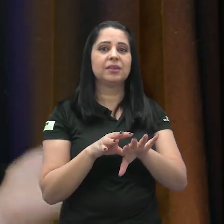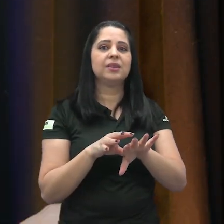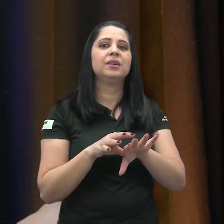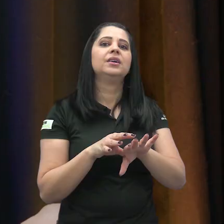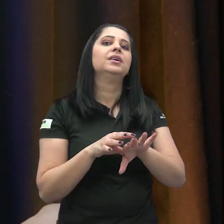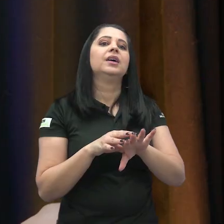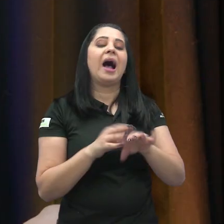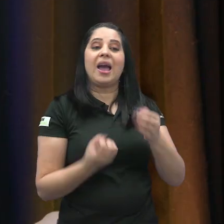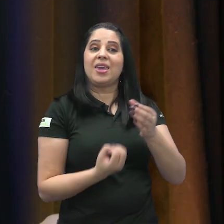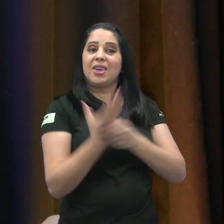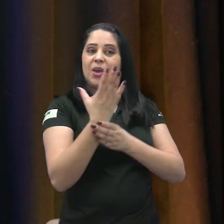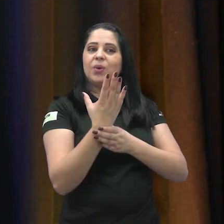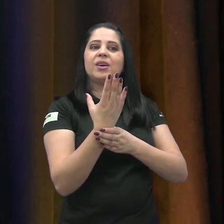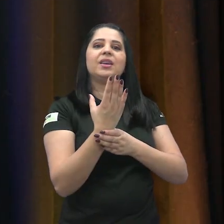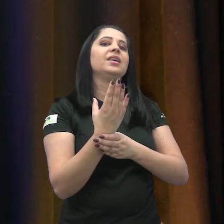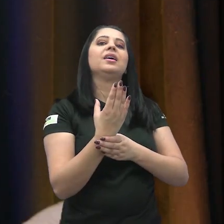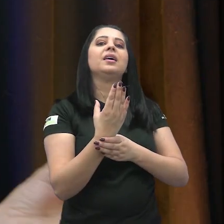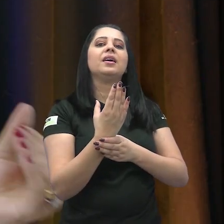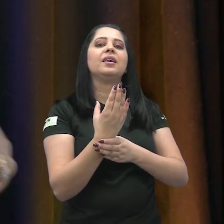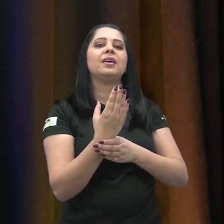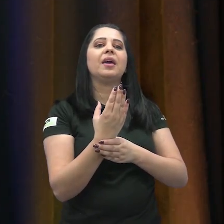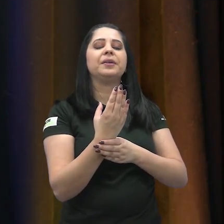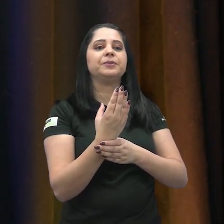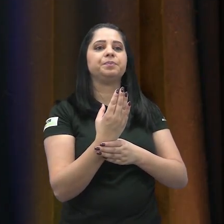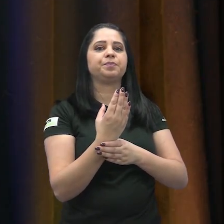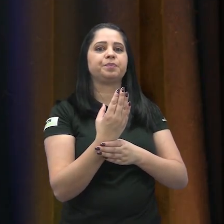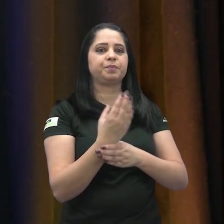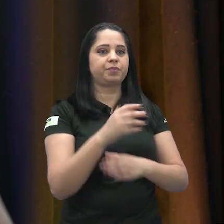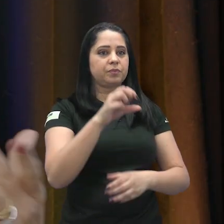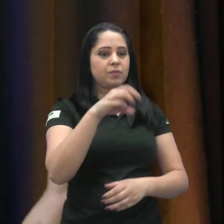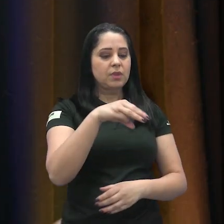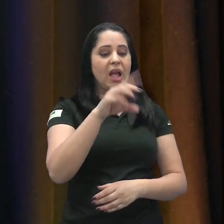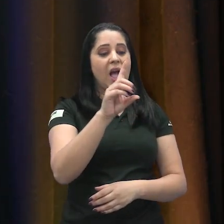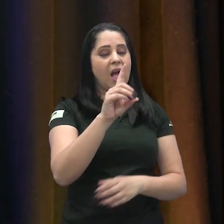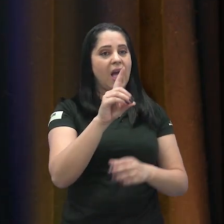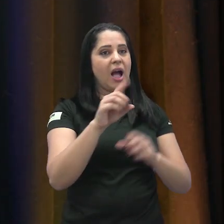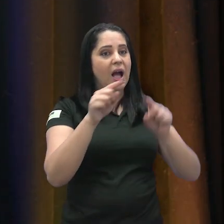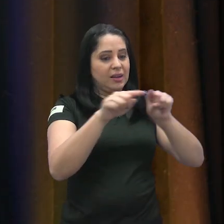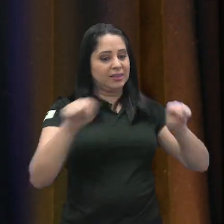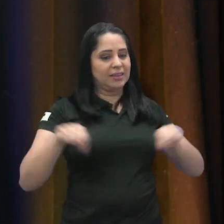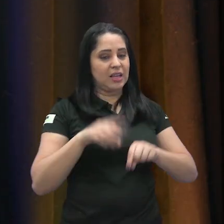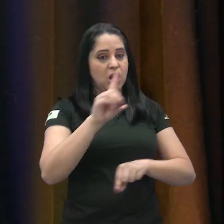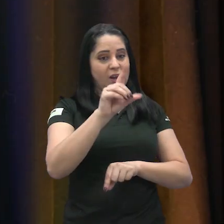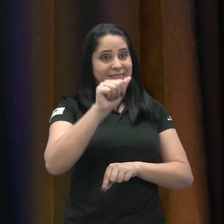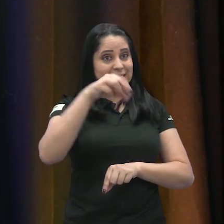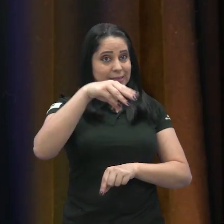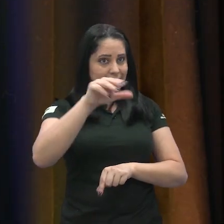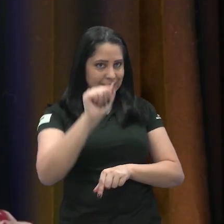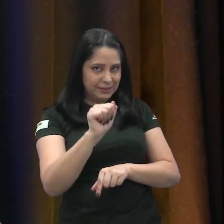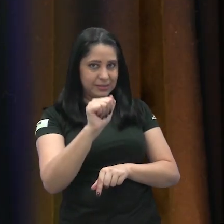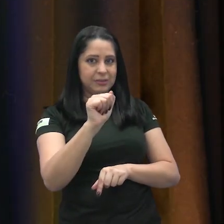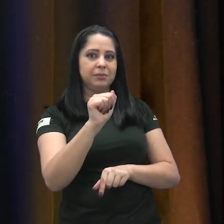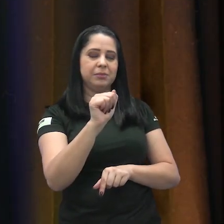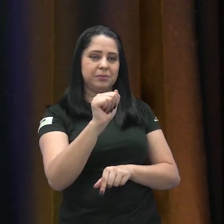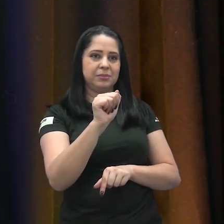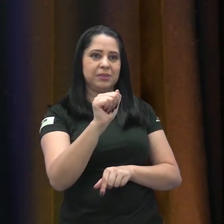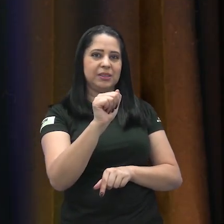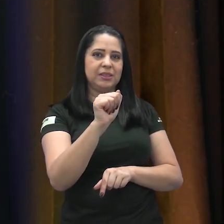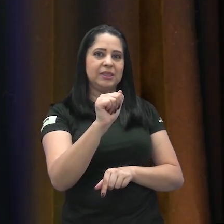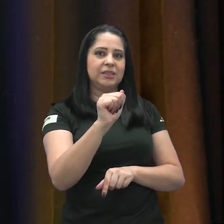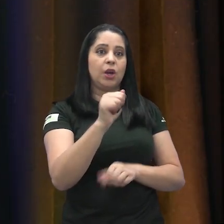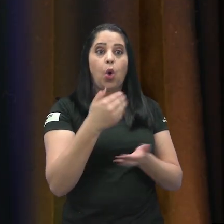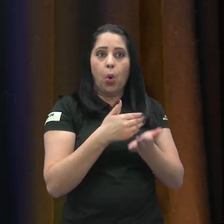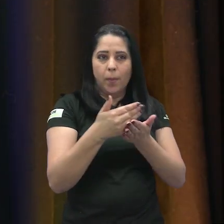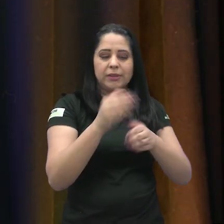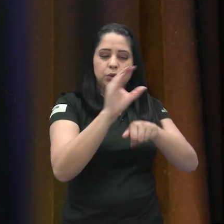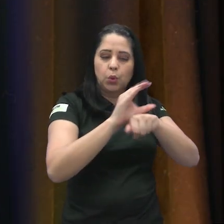e organizei a Academia de Damas. Então, primeiro nasceu com uma mentoria, depois virou um curso, que era o Lar de Verdade, e depois virou a